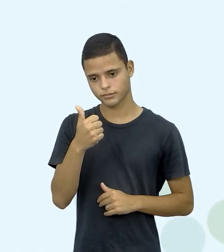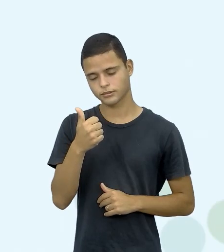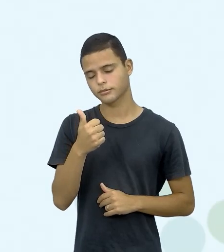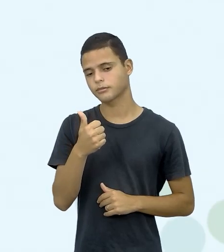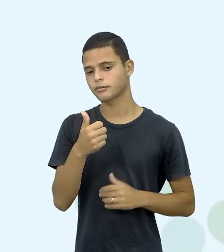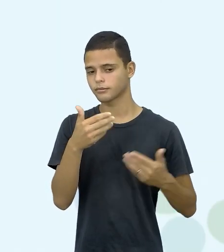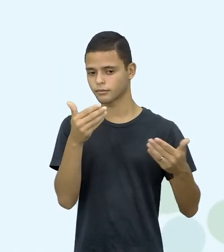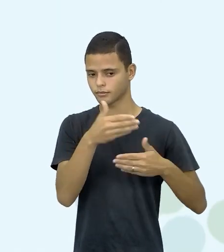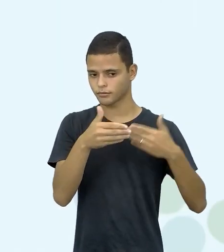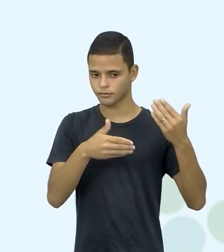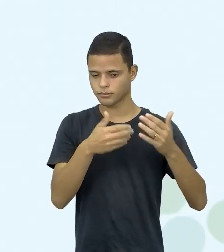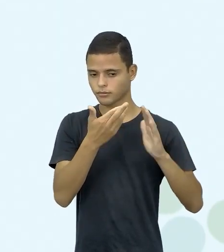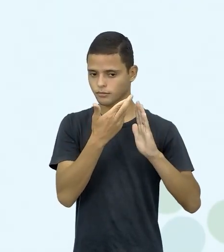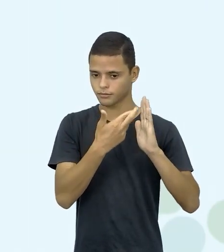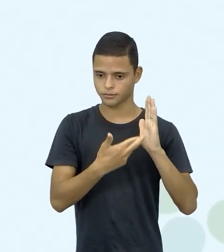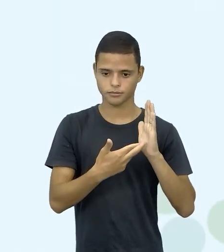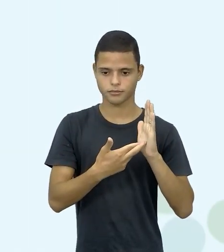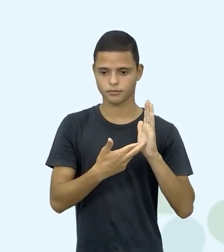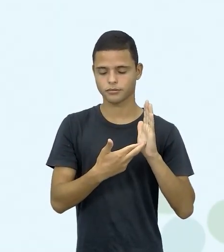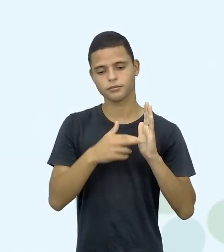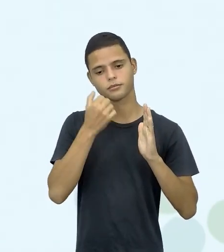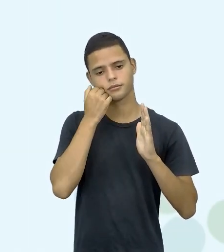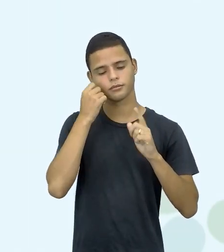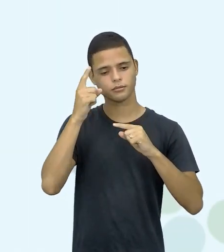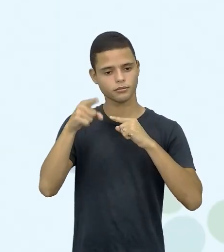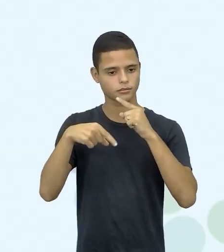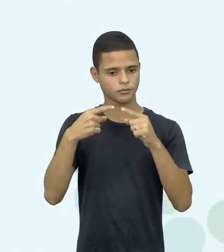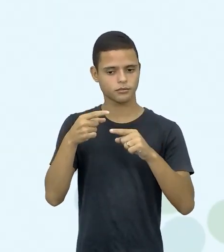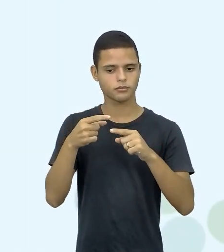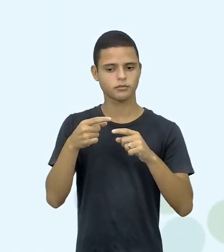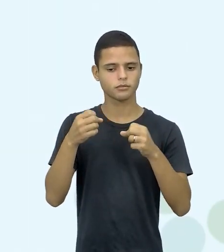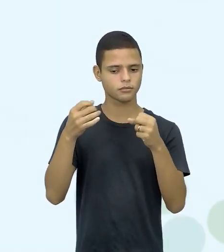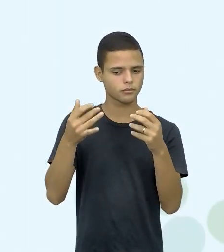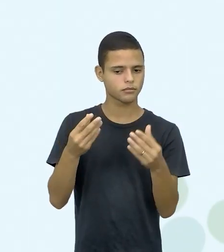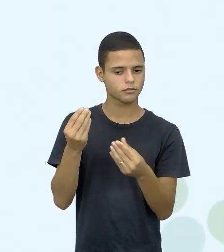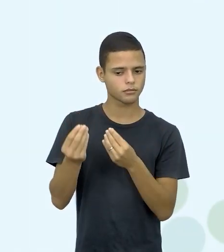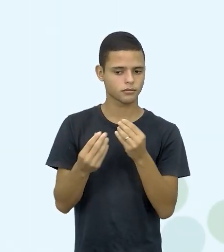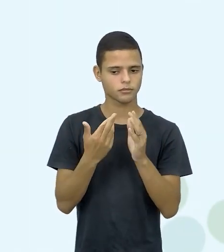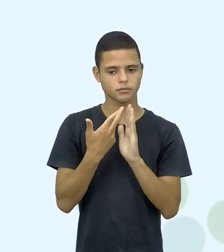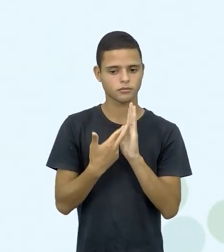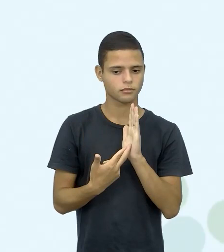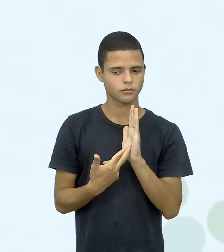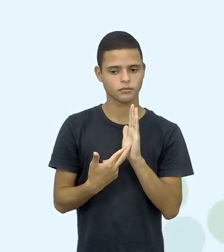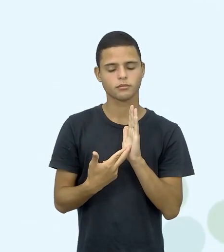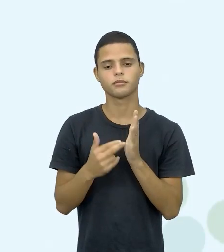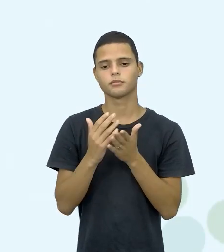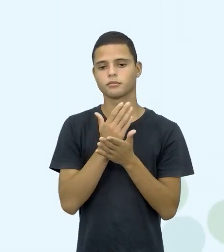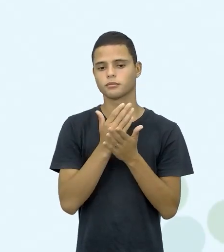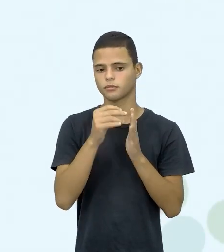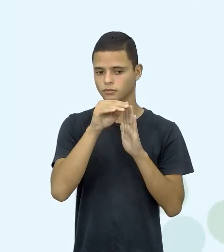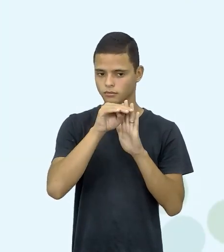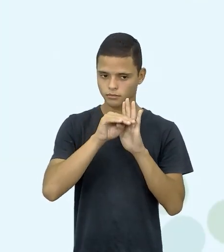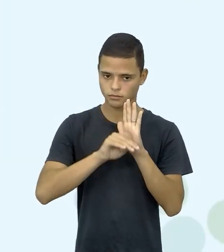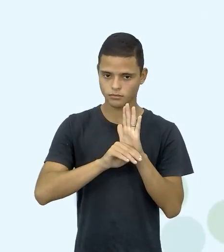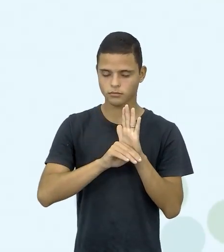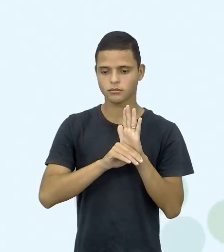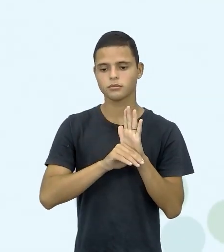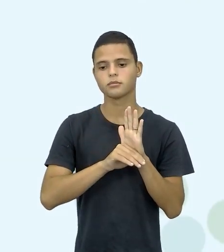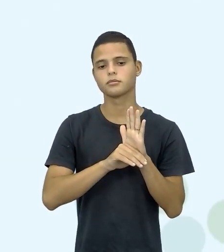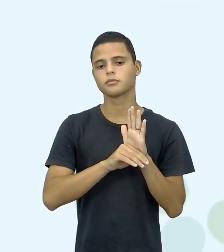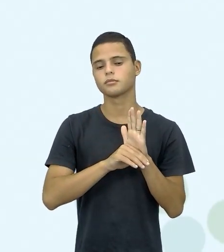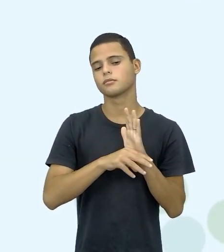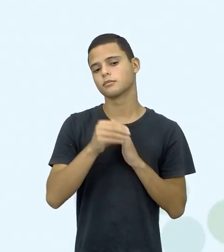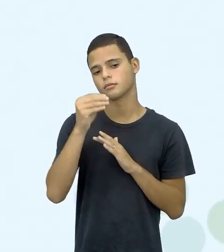vão fazer um relatório científico. Depois eu vou mostrar como que faz relatório, mas essas são etapas de um relatório. Então, o